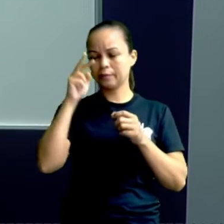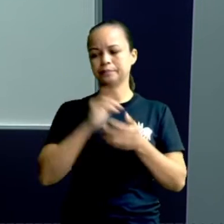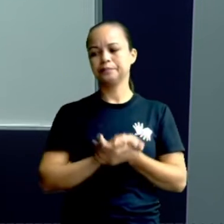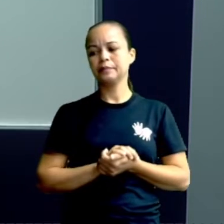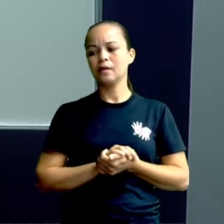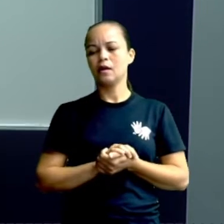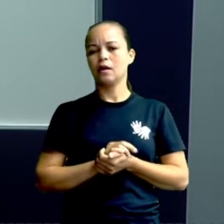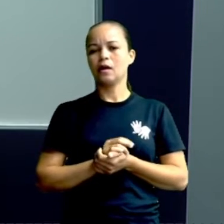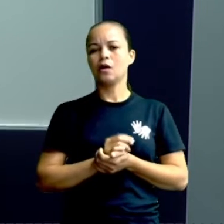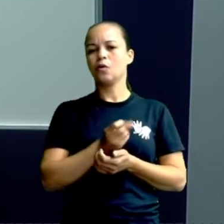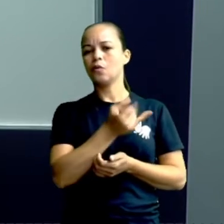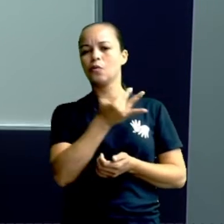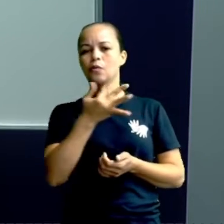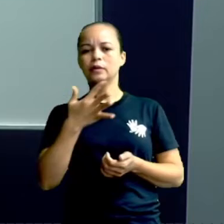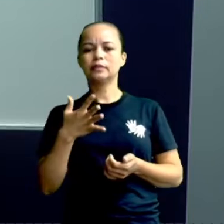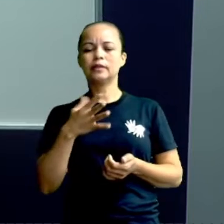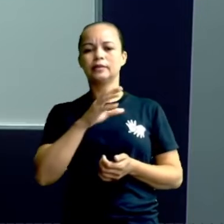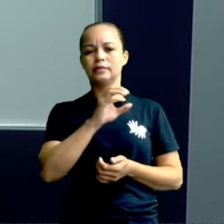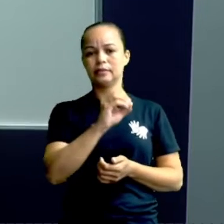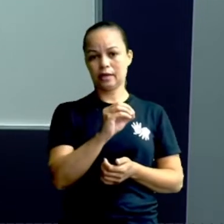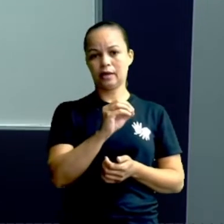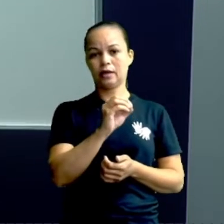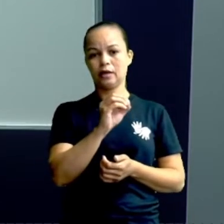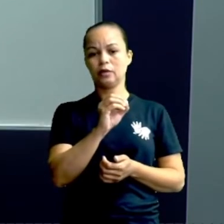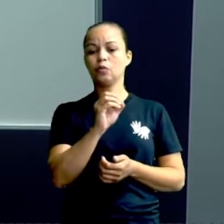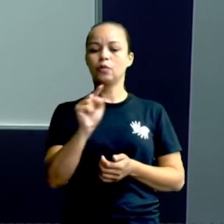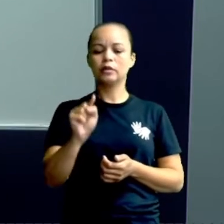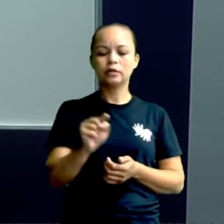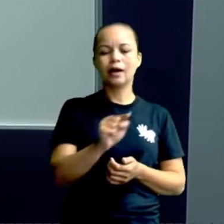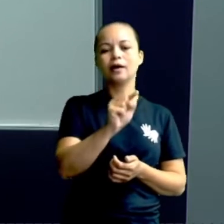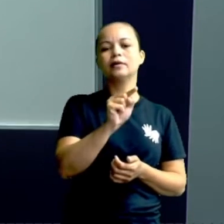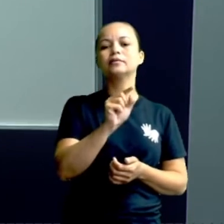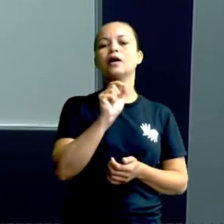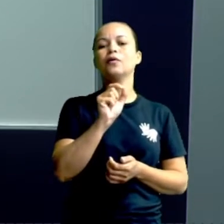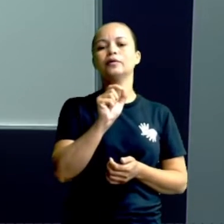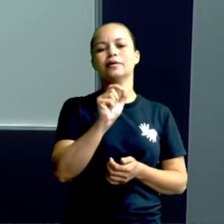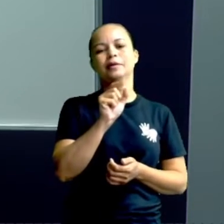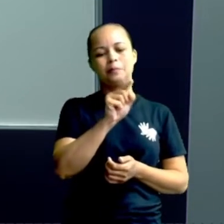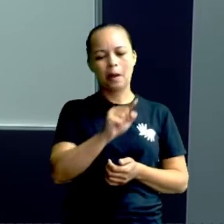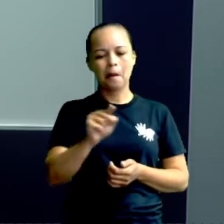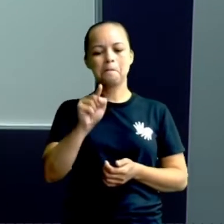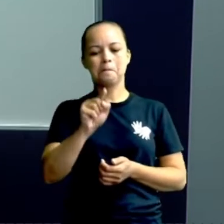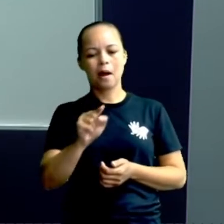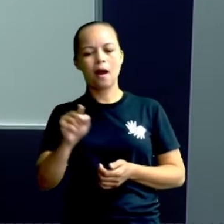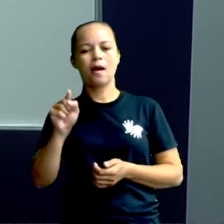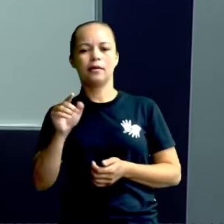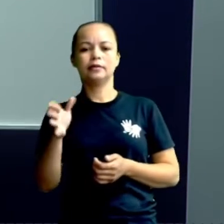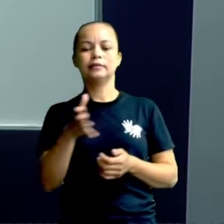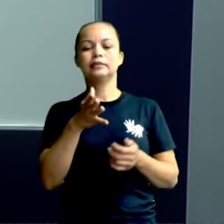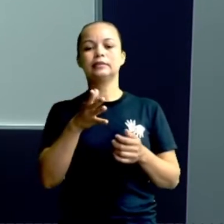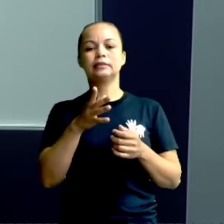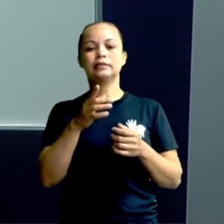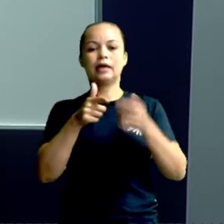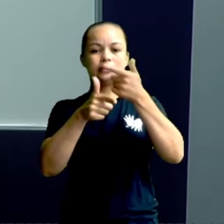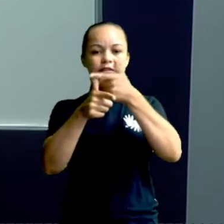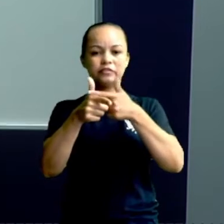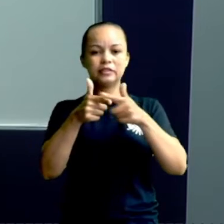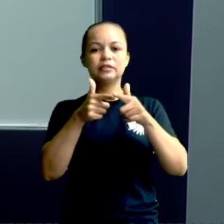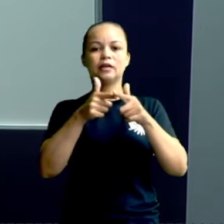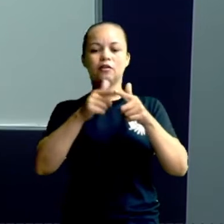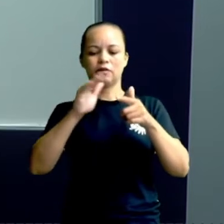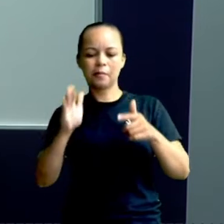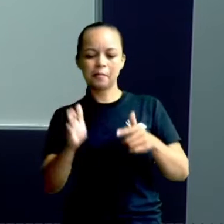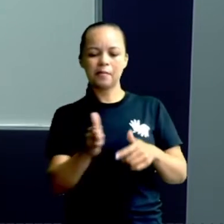Conta a quantidade de 0, 1, 0 e anda a vírgula para trás. Na divisão, a vírgula vai